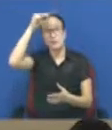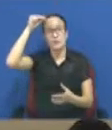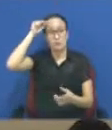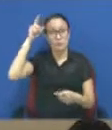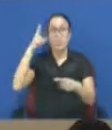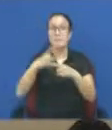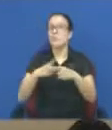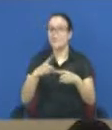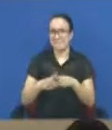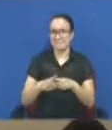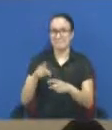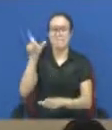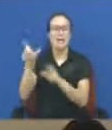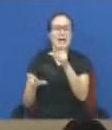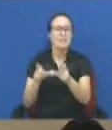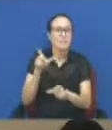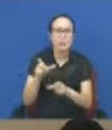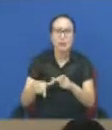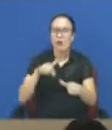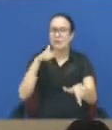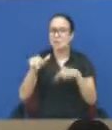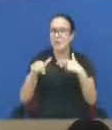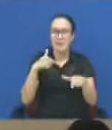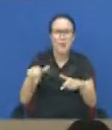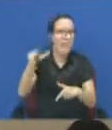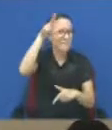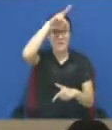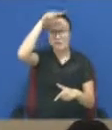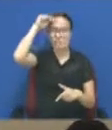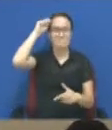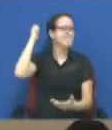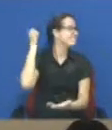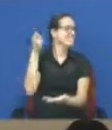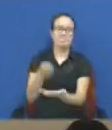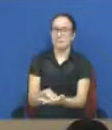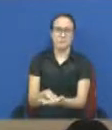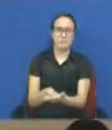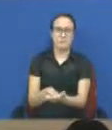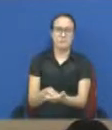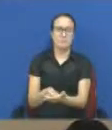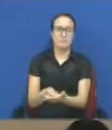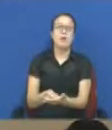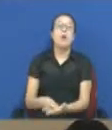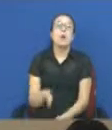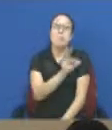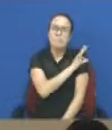Anônima, em liquidação, e da outras providências. O projeto não